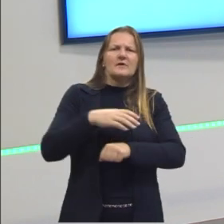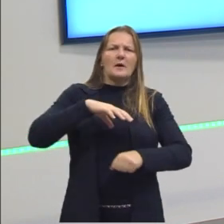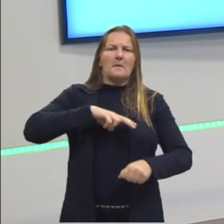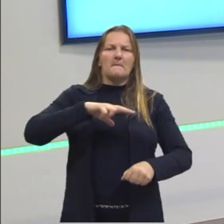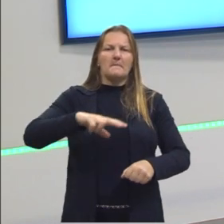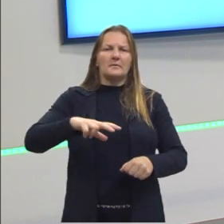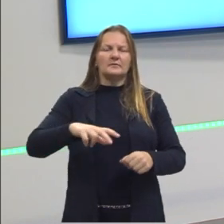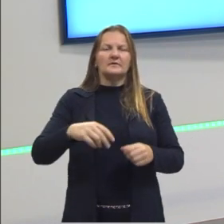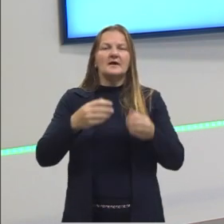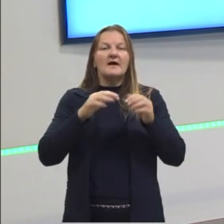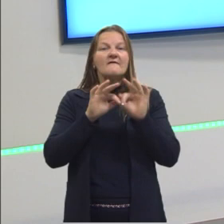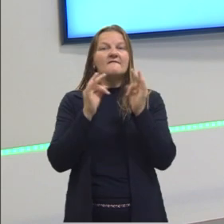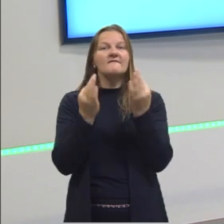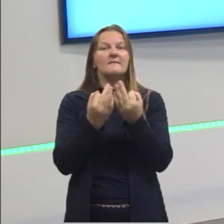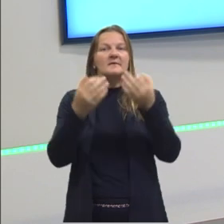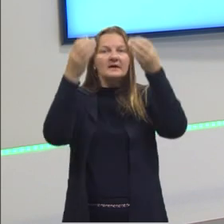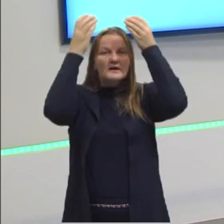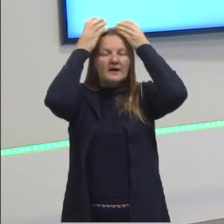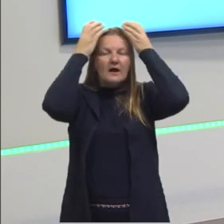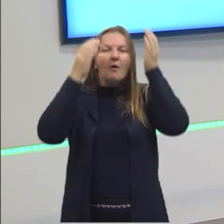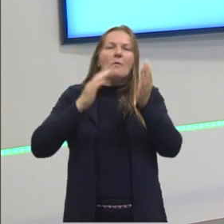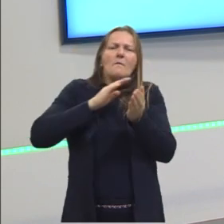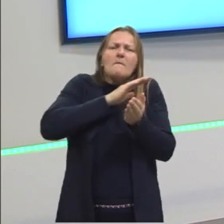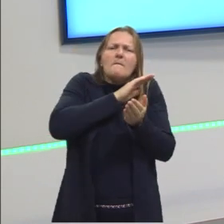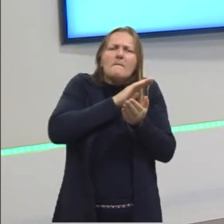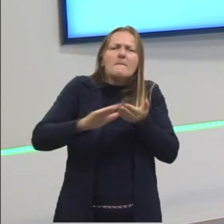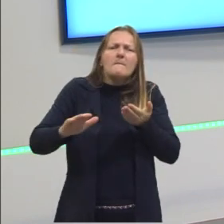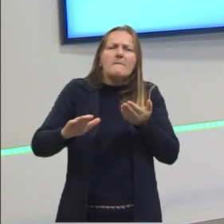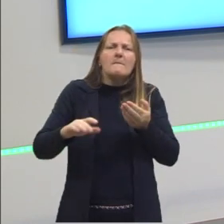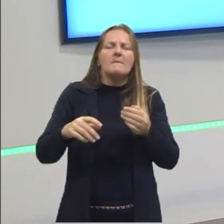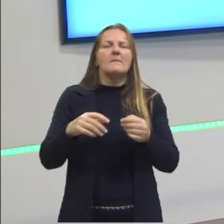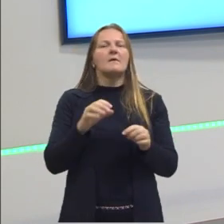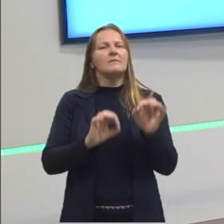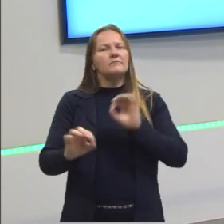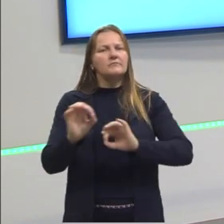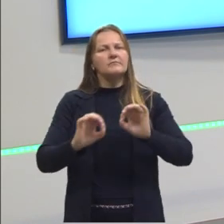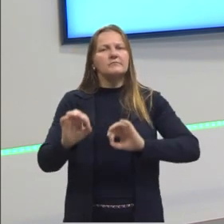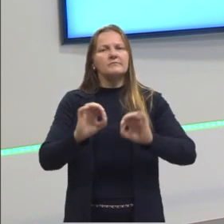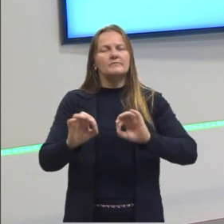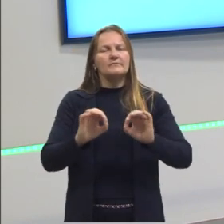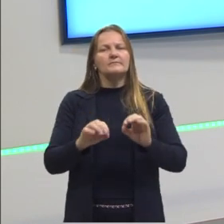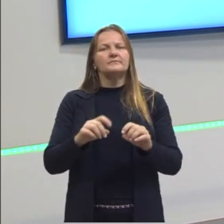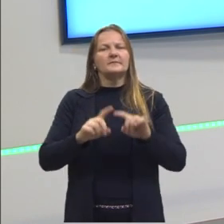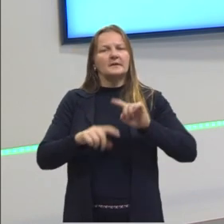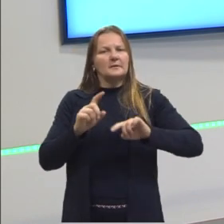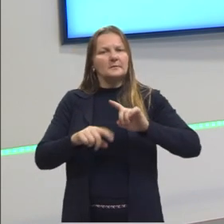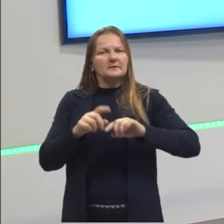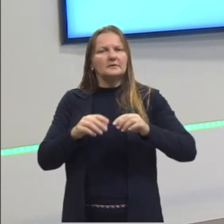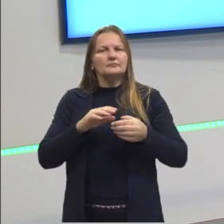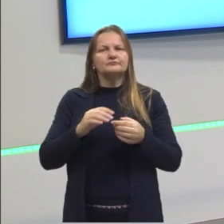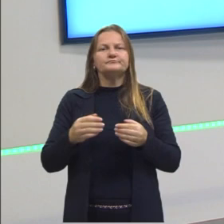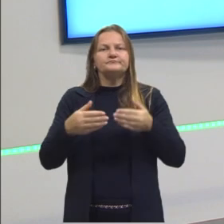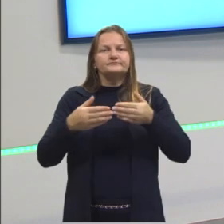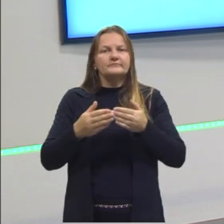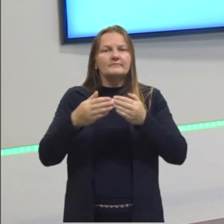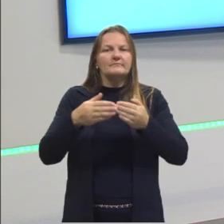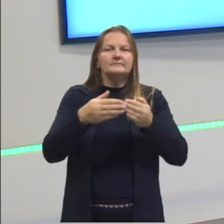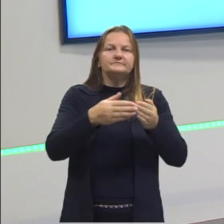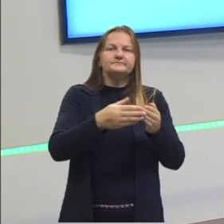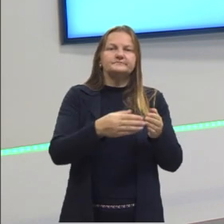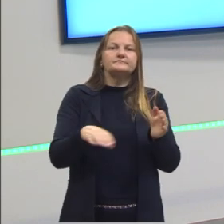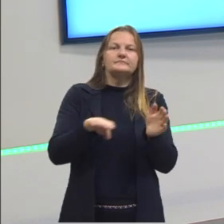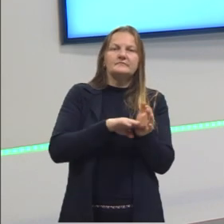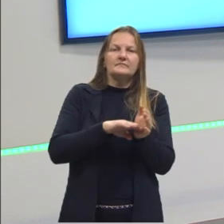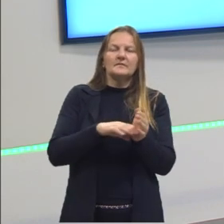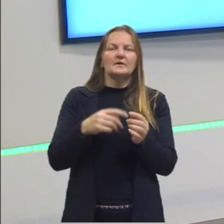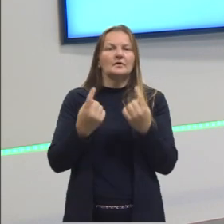EA família real então sabendo disso faço as malas pega seus pertences traz também algumas coisas